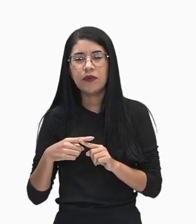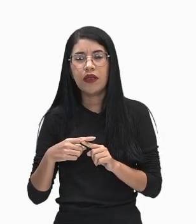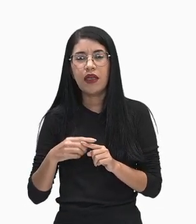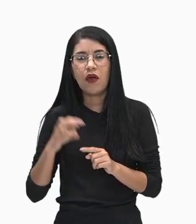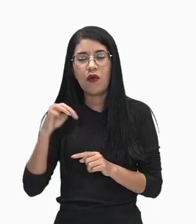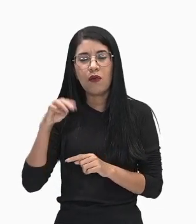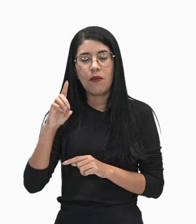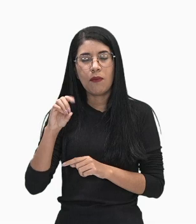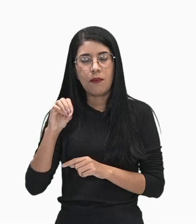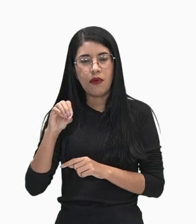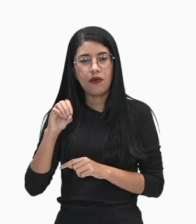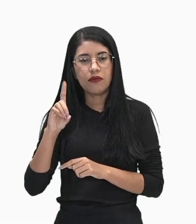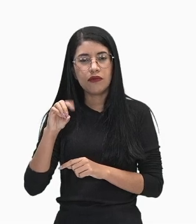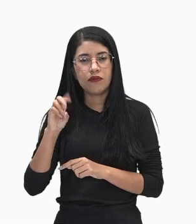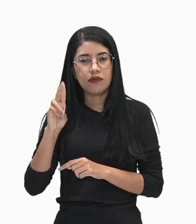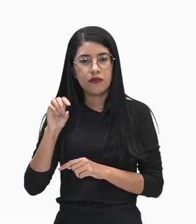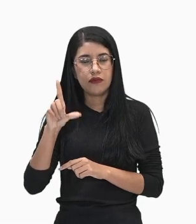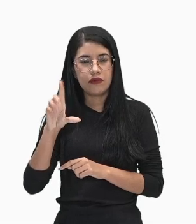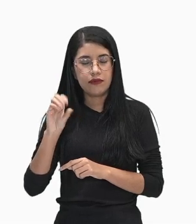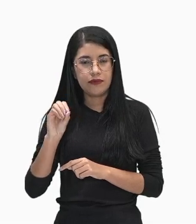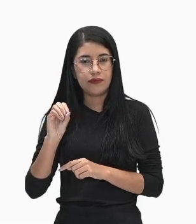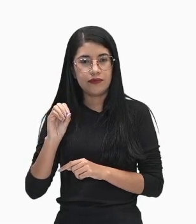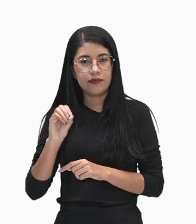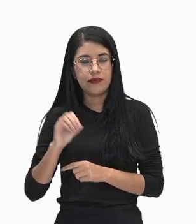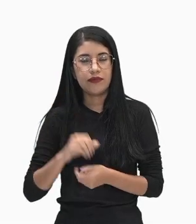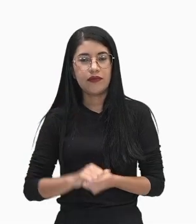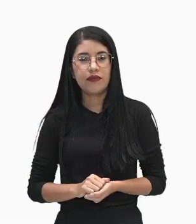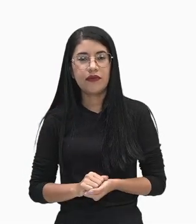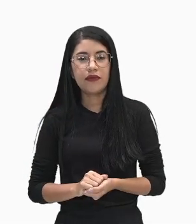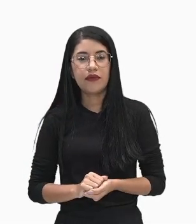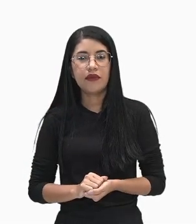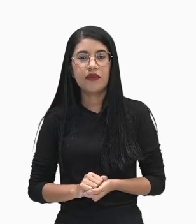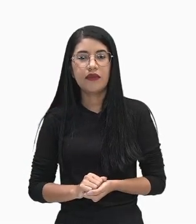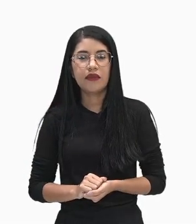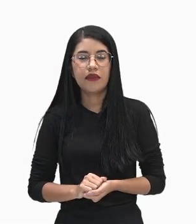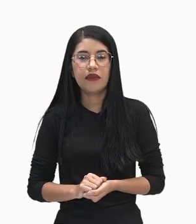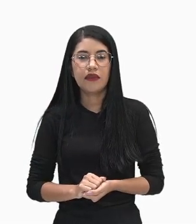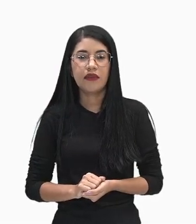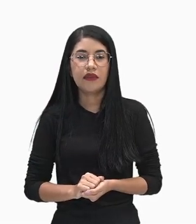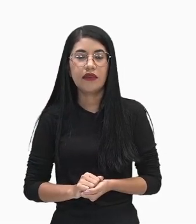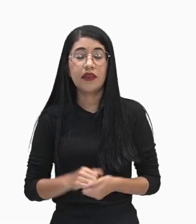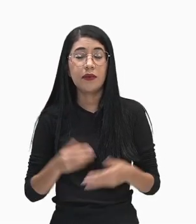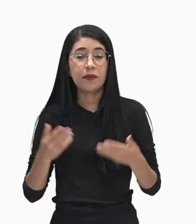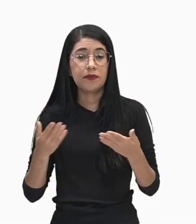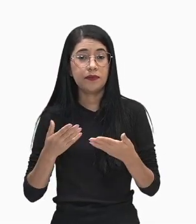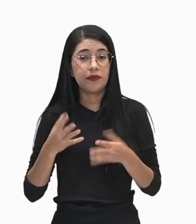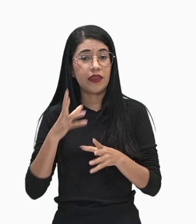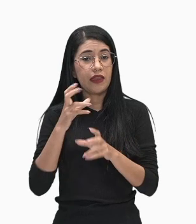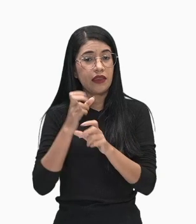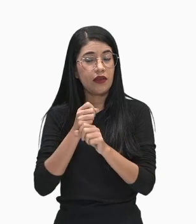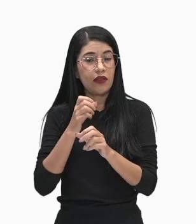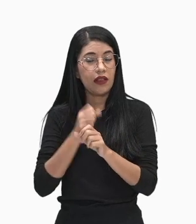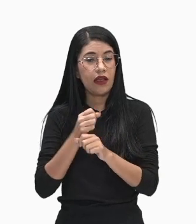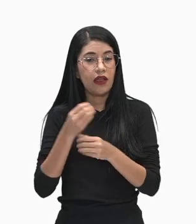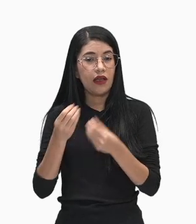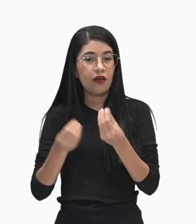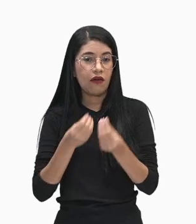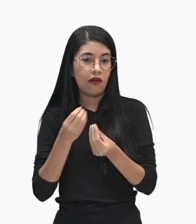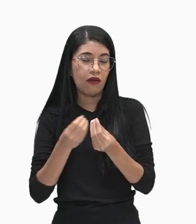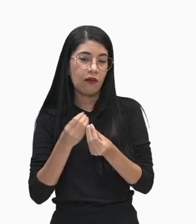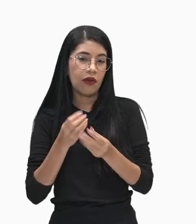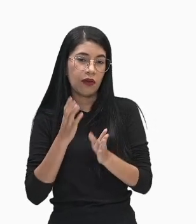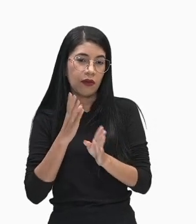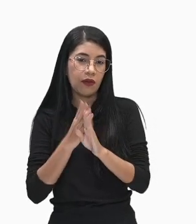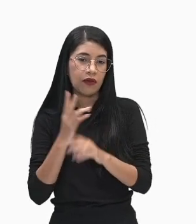o módulo ou a intensidade e a unidade de medida. Então agora a gente vai aprender a calcular a intensidade